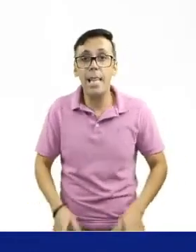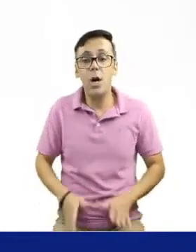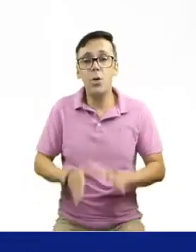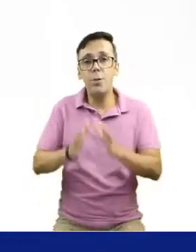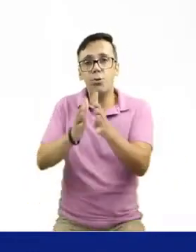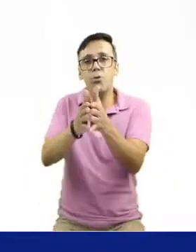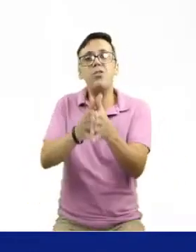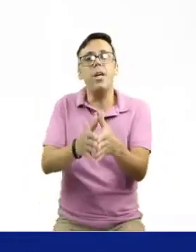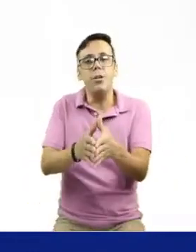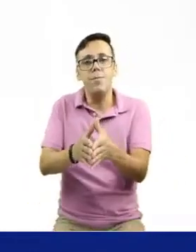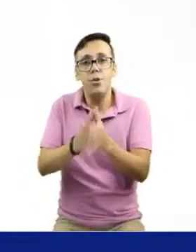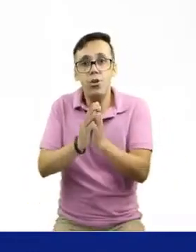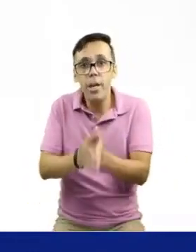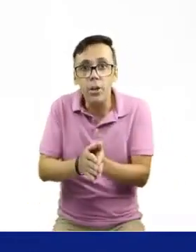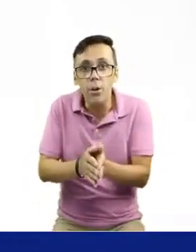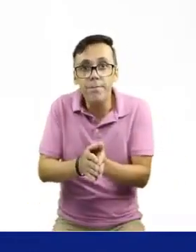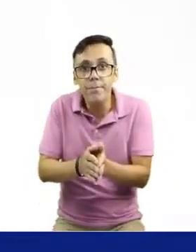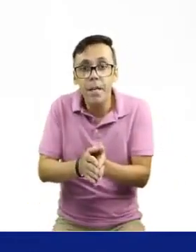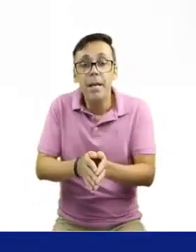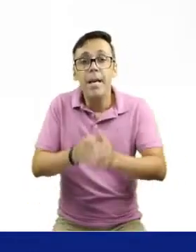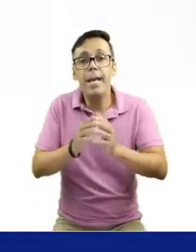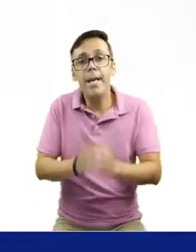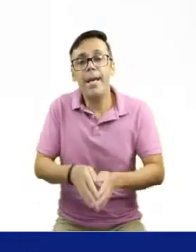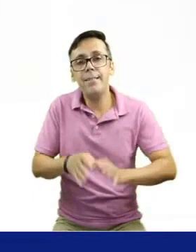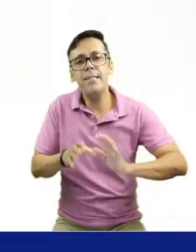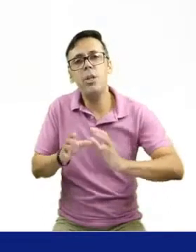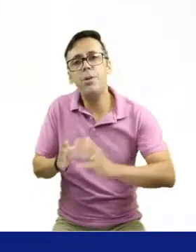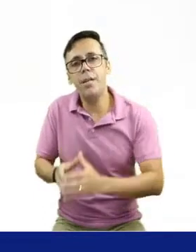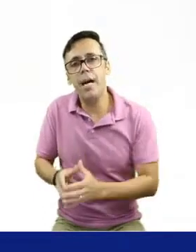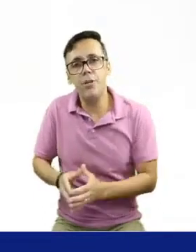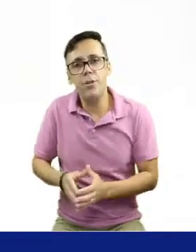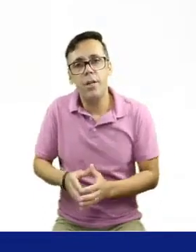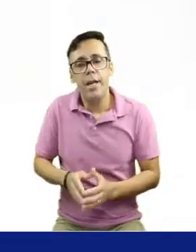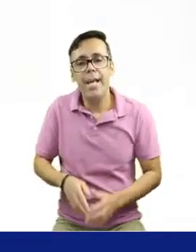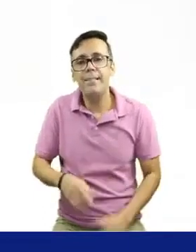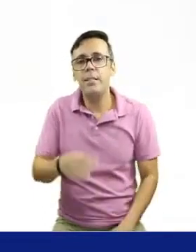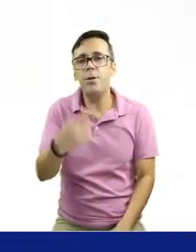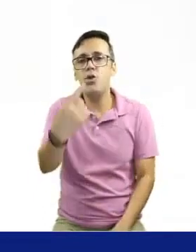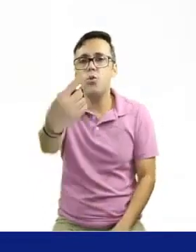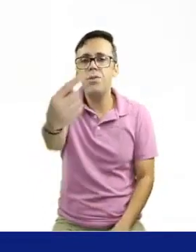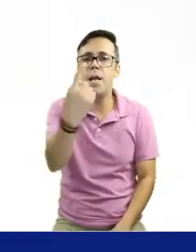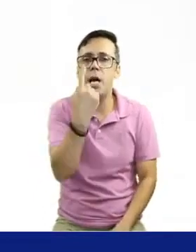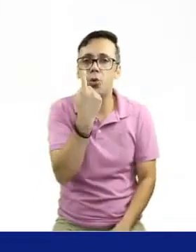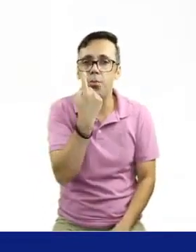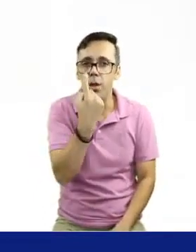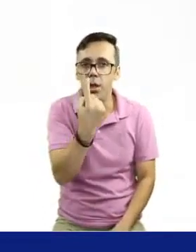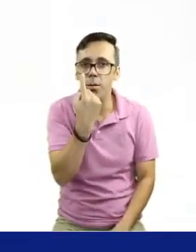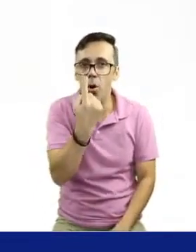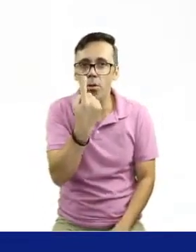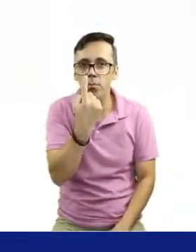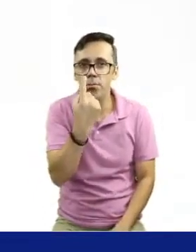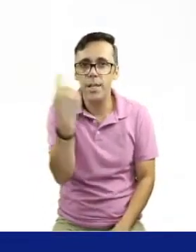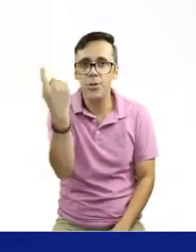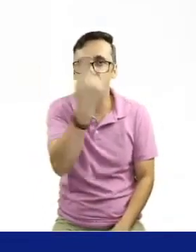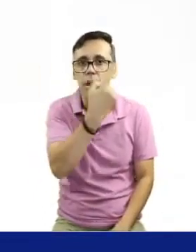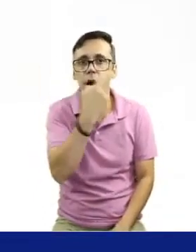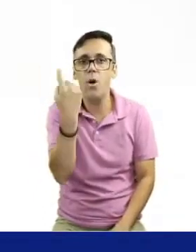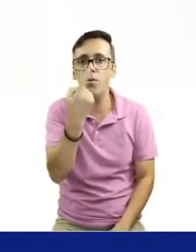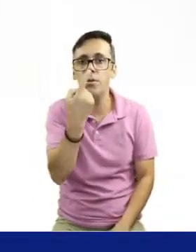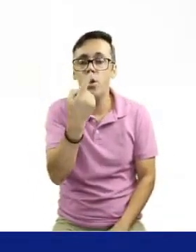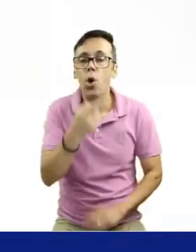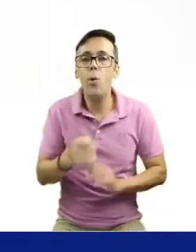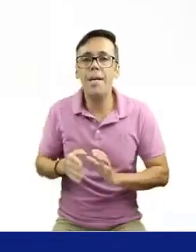pessoal a Laura perguntou o seguinte cheilon e essa insalubridade em cima de um salário mínimo